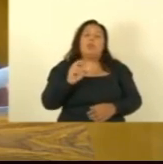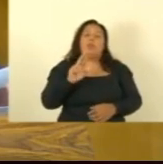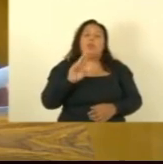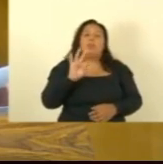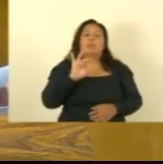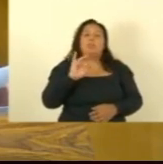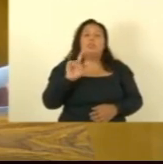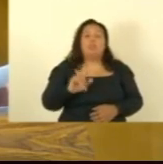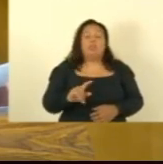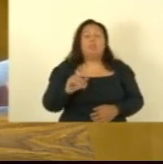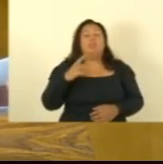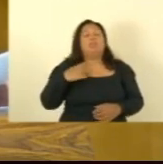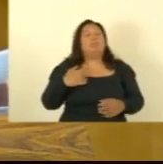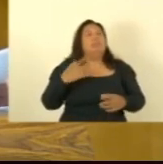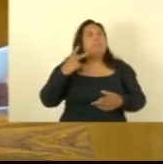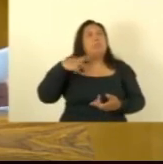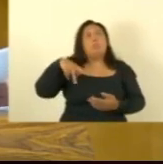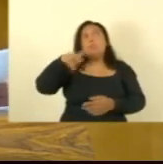internacionalmente falando.